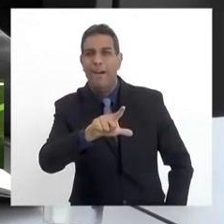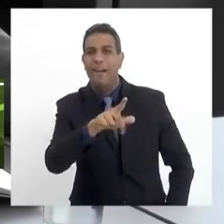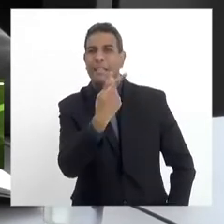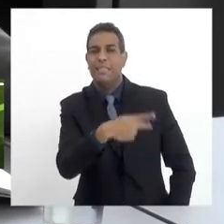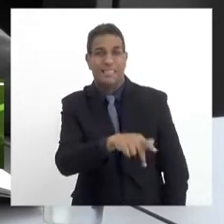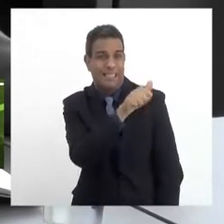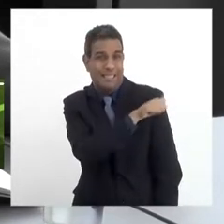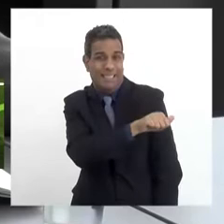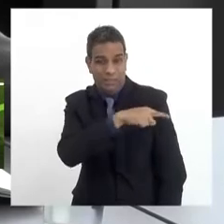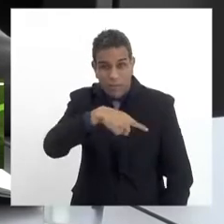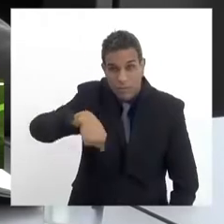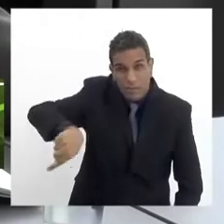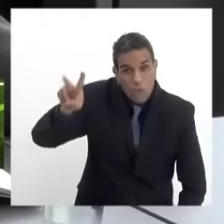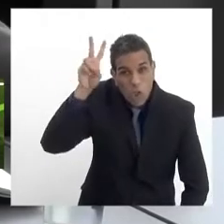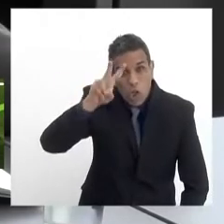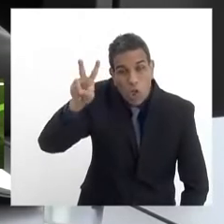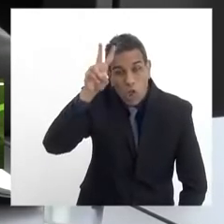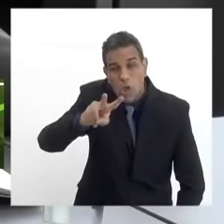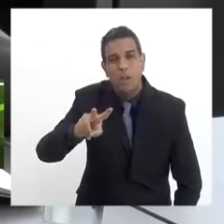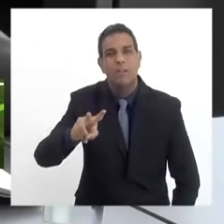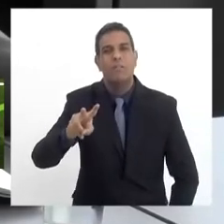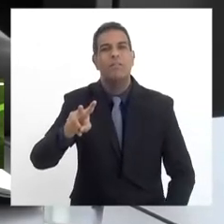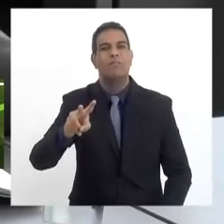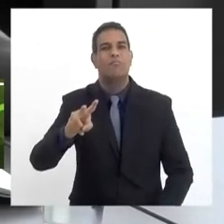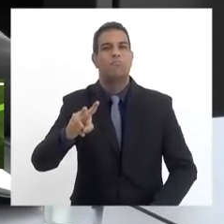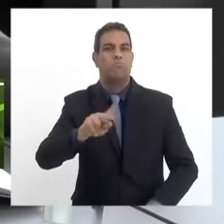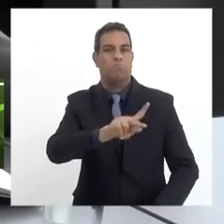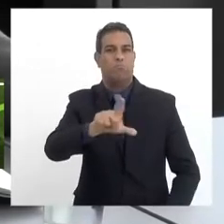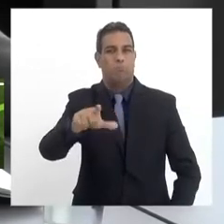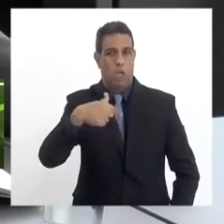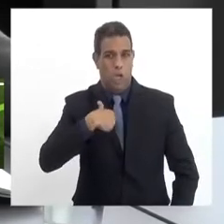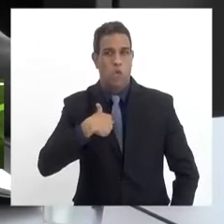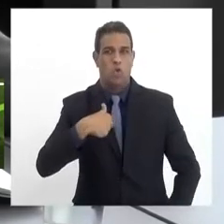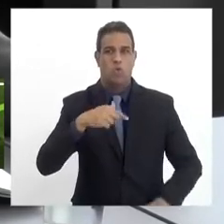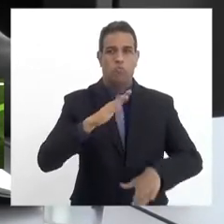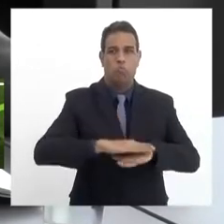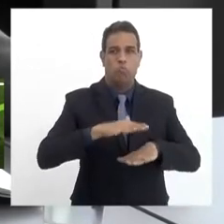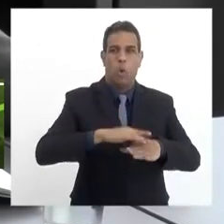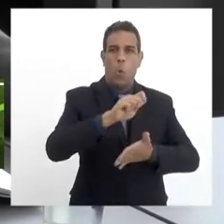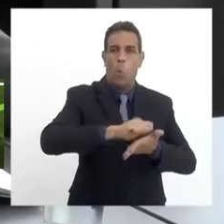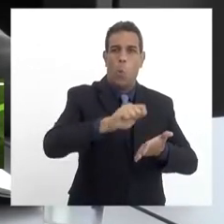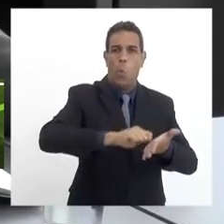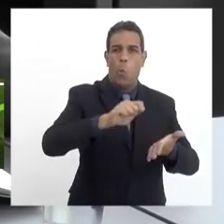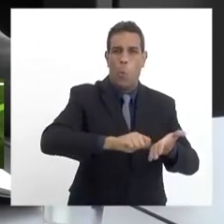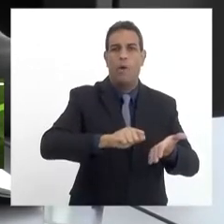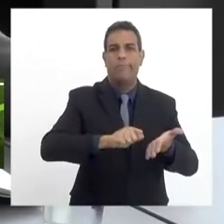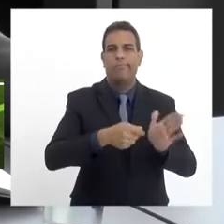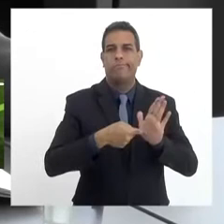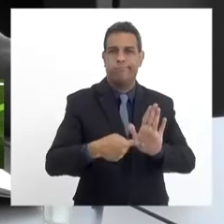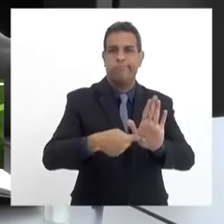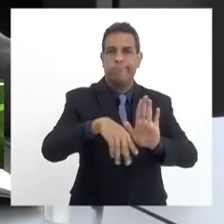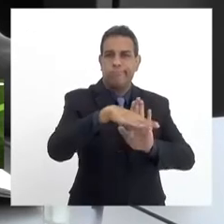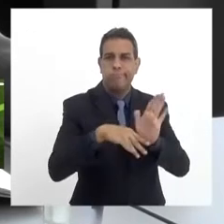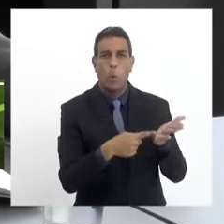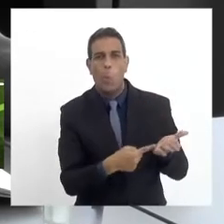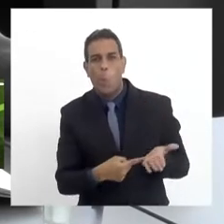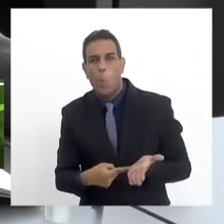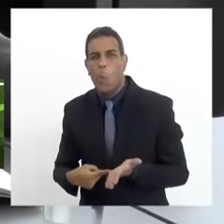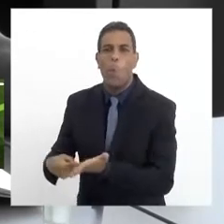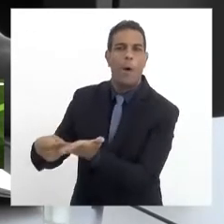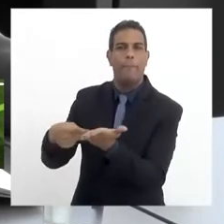que estou lembrando para vocês, a gente fez esse projeto de lei, eu era um dos autores, né, tira a foto. O acordo